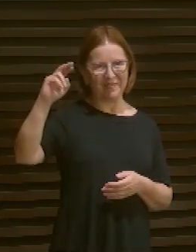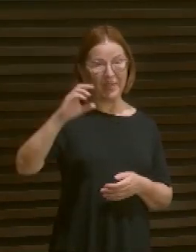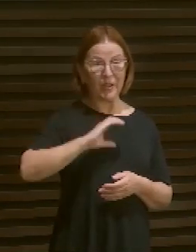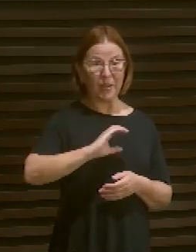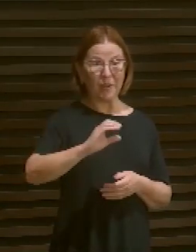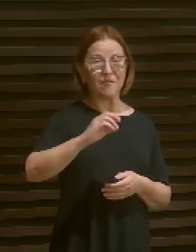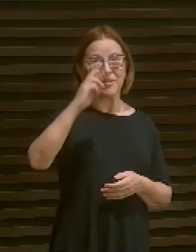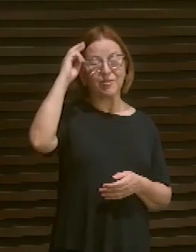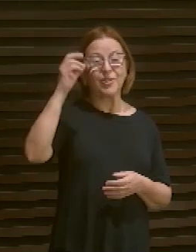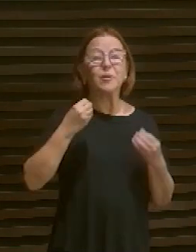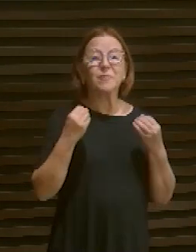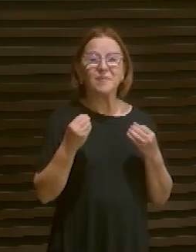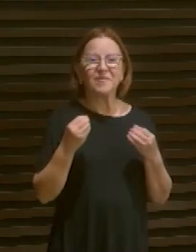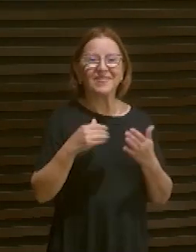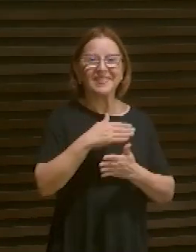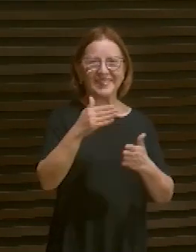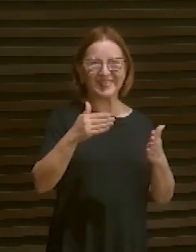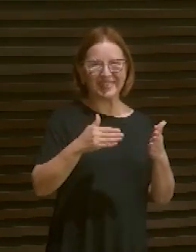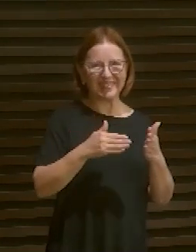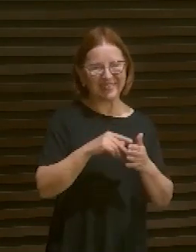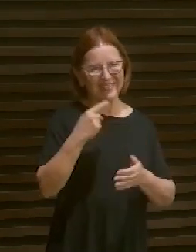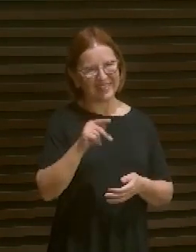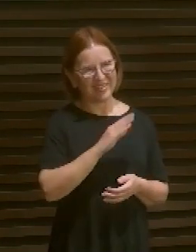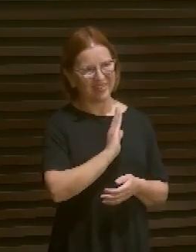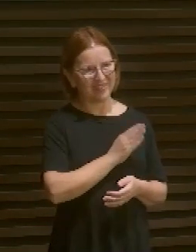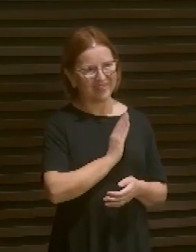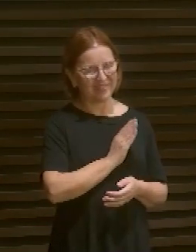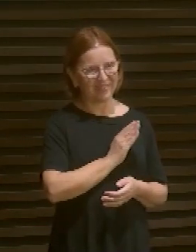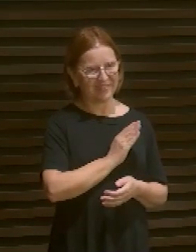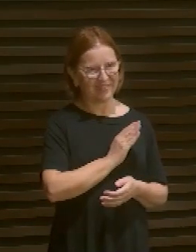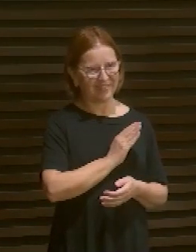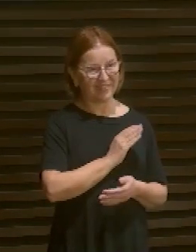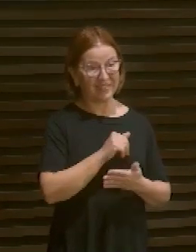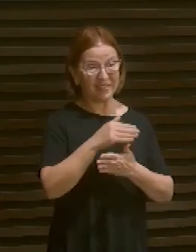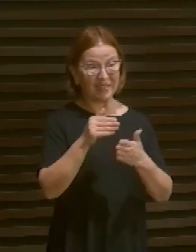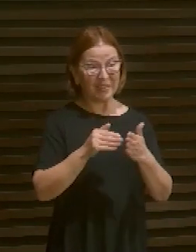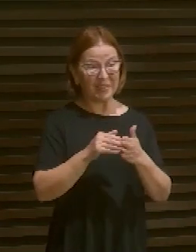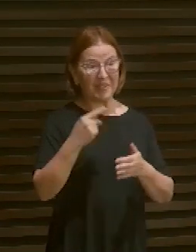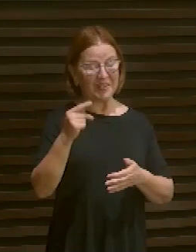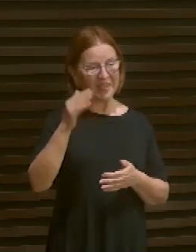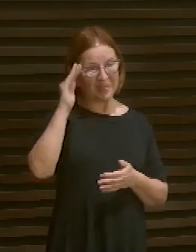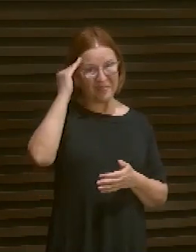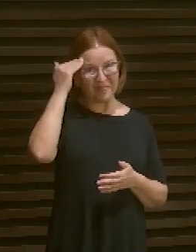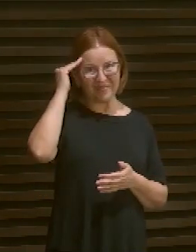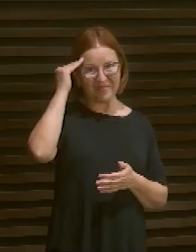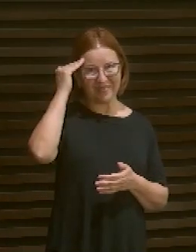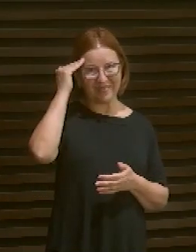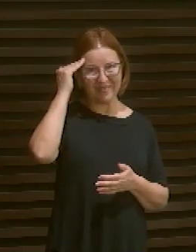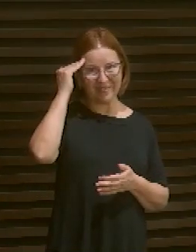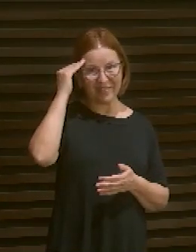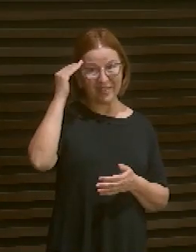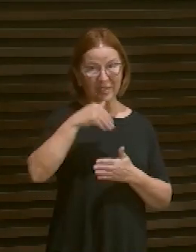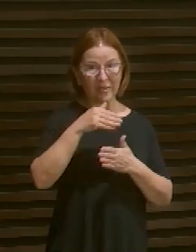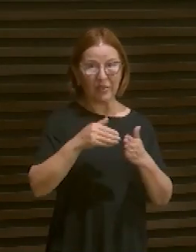Confia como? De todo o teu coração, de todo o teu entendimento, não, de todo